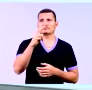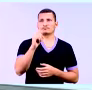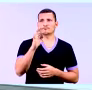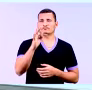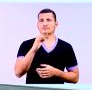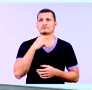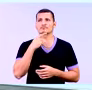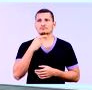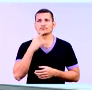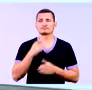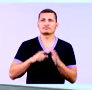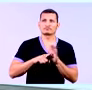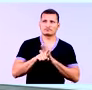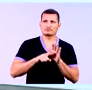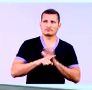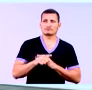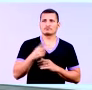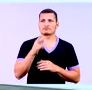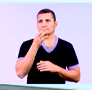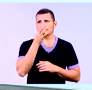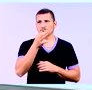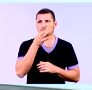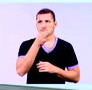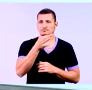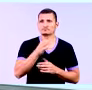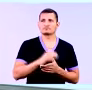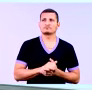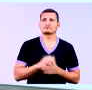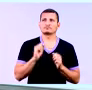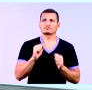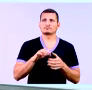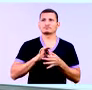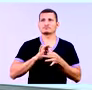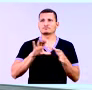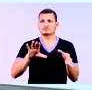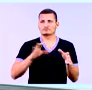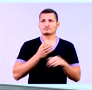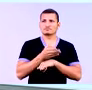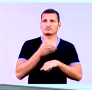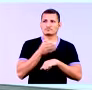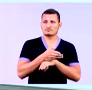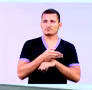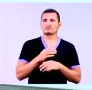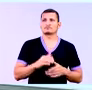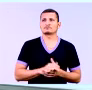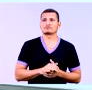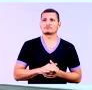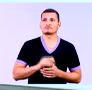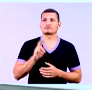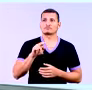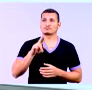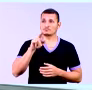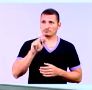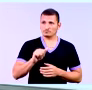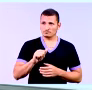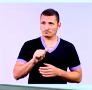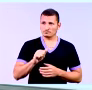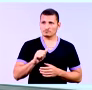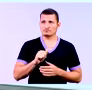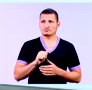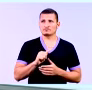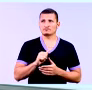suas dúvidas, enviar os seus questionamentos, né? Você pode ficar à vontade para participar. E nunca é demais lembrar também